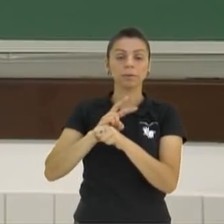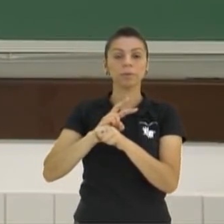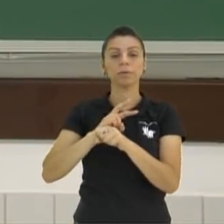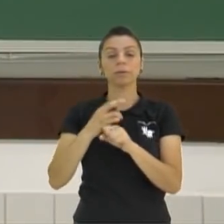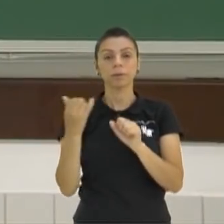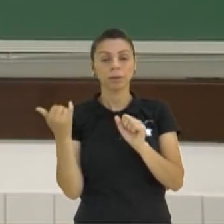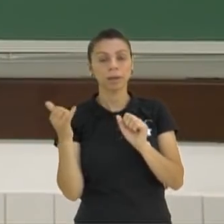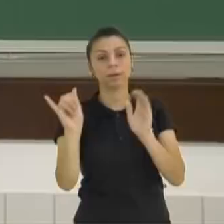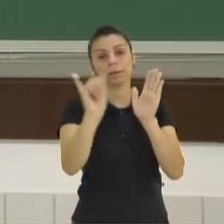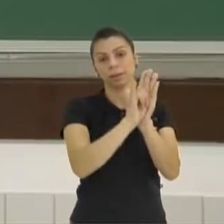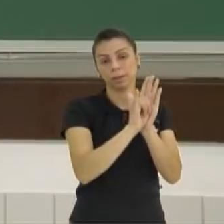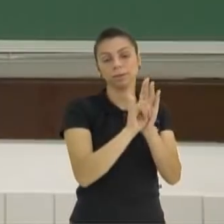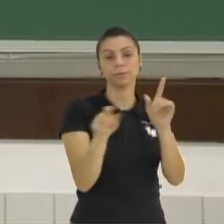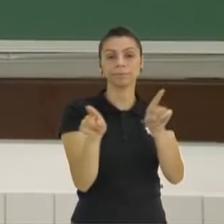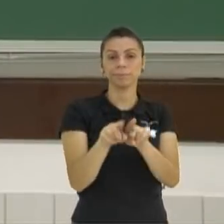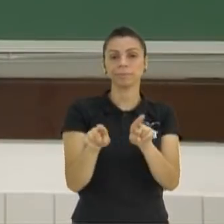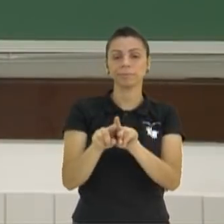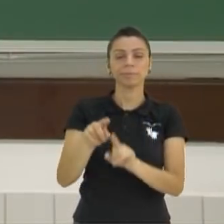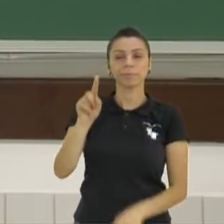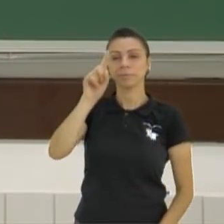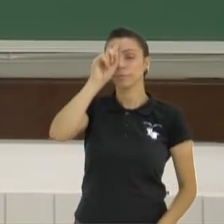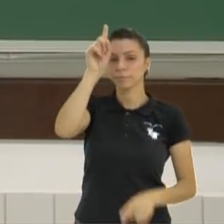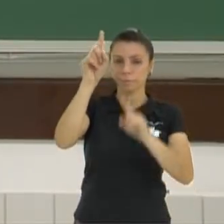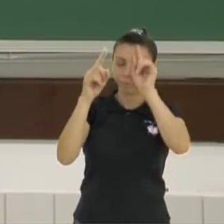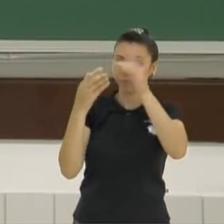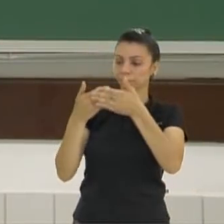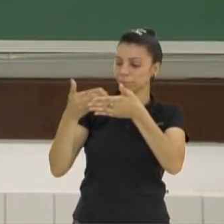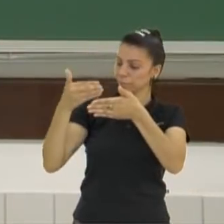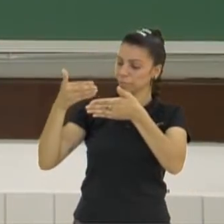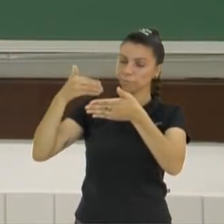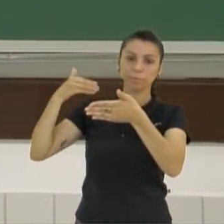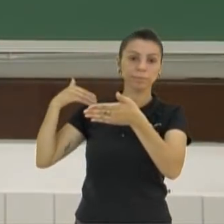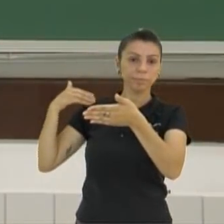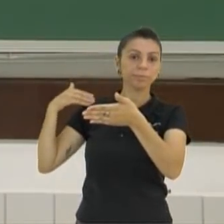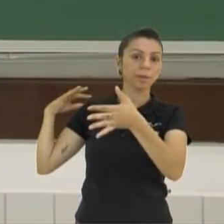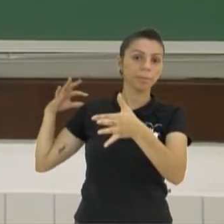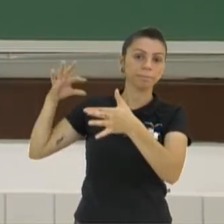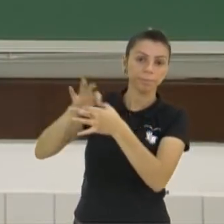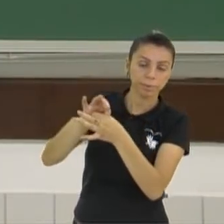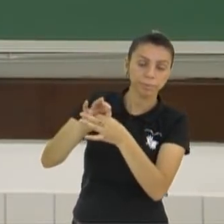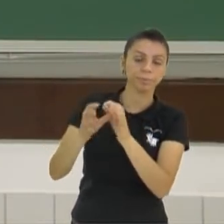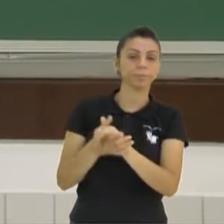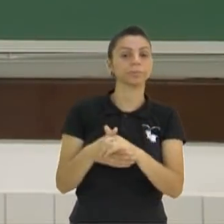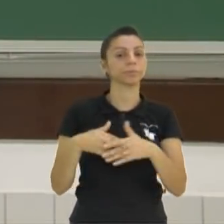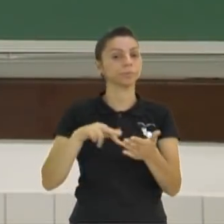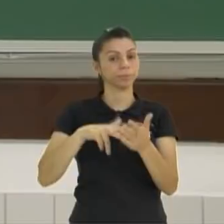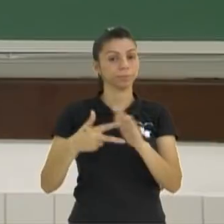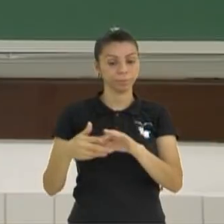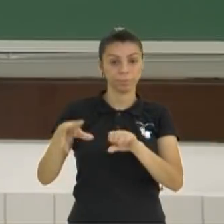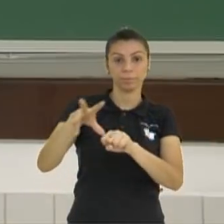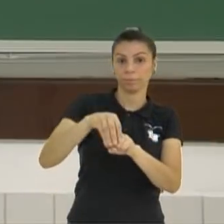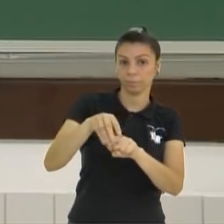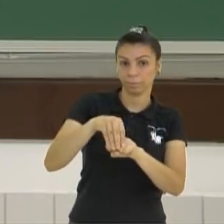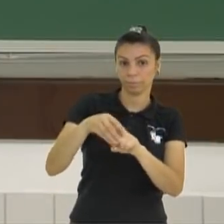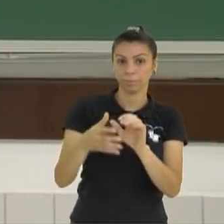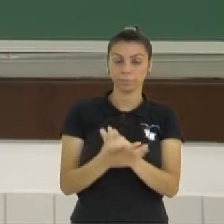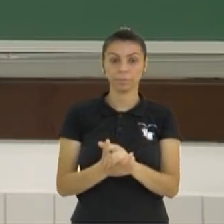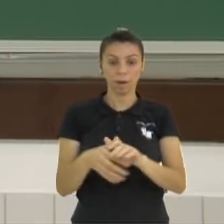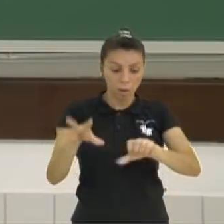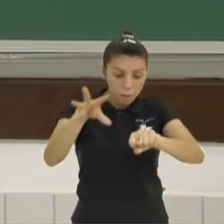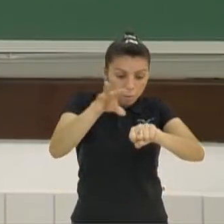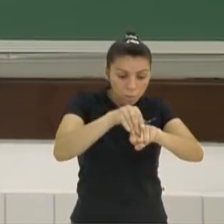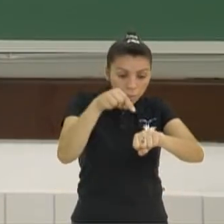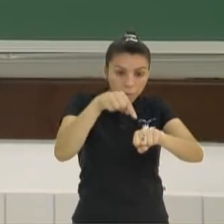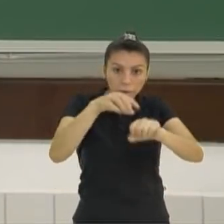da memória dos diversos povos. Isso é conhecimento. E o conhecimento nos